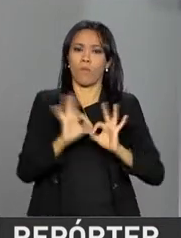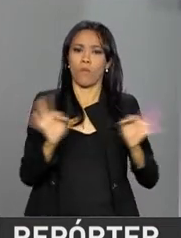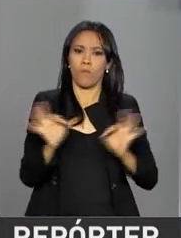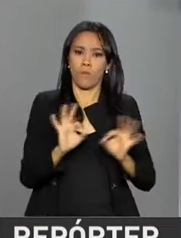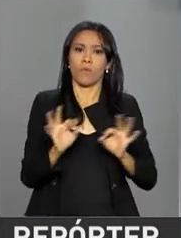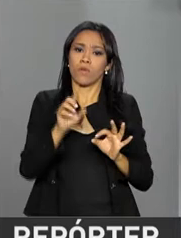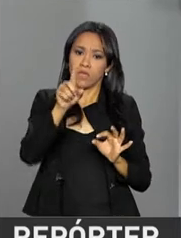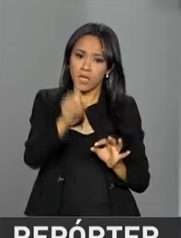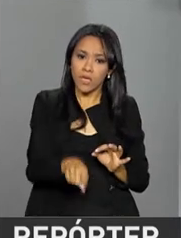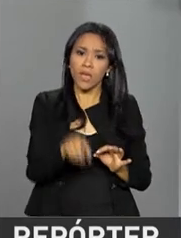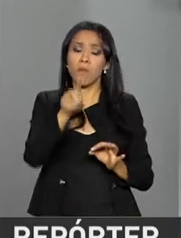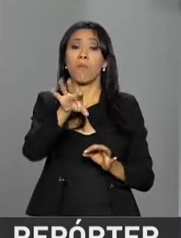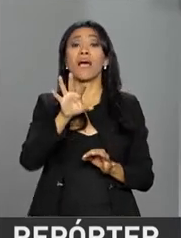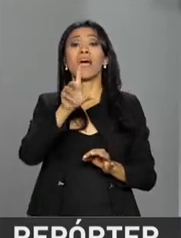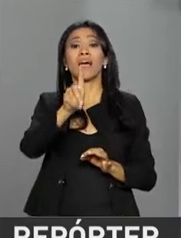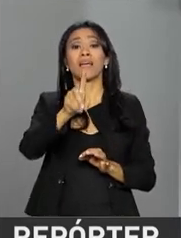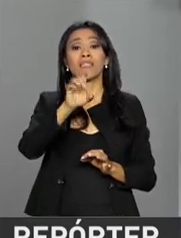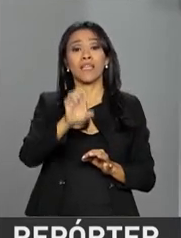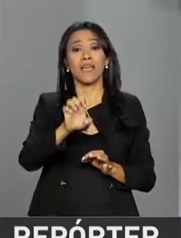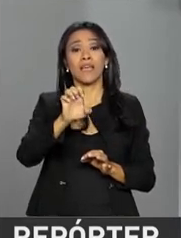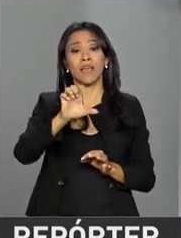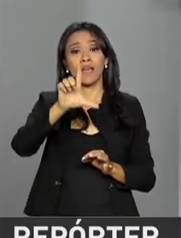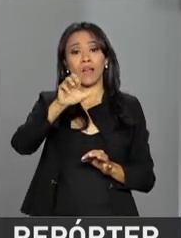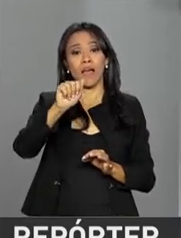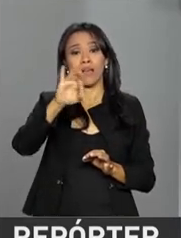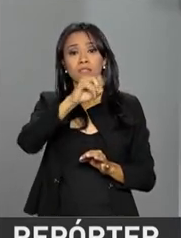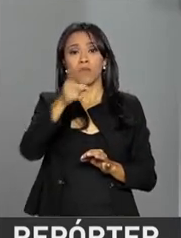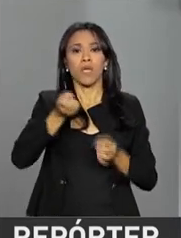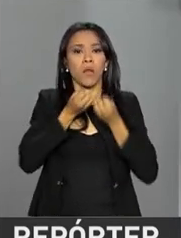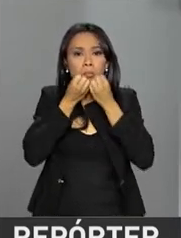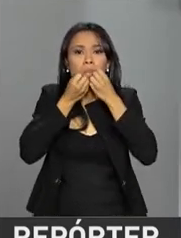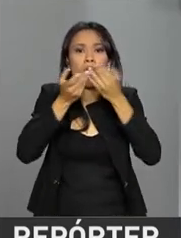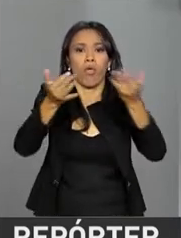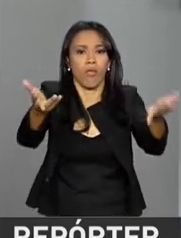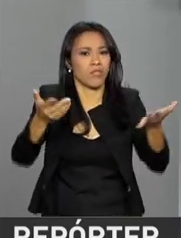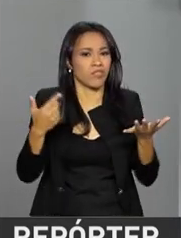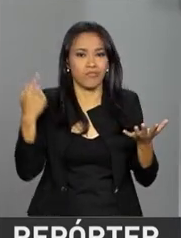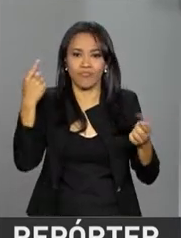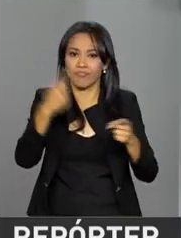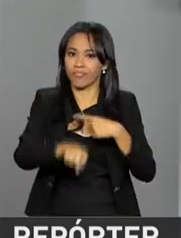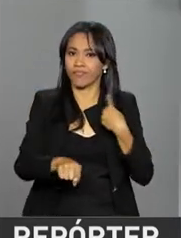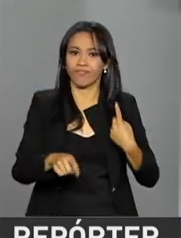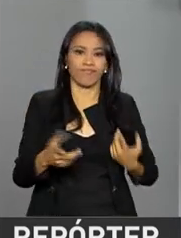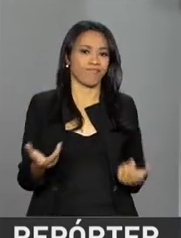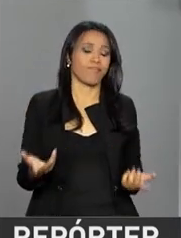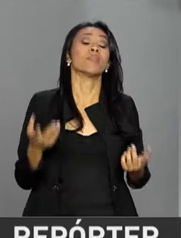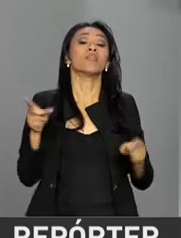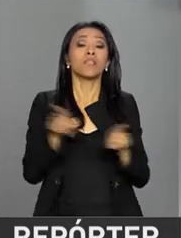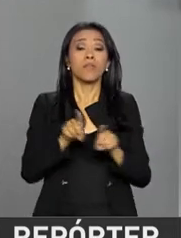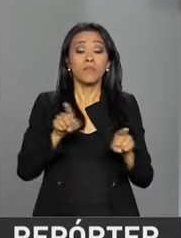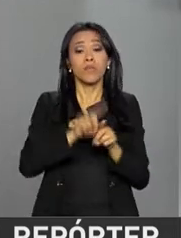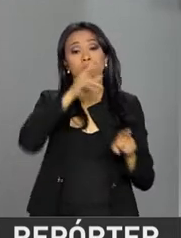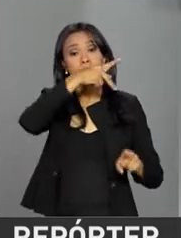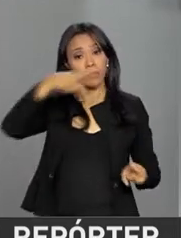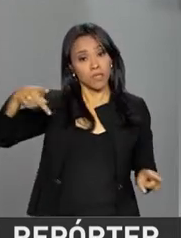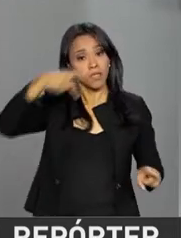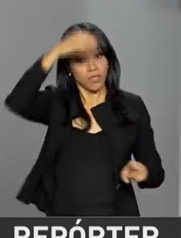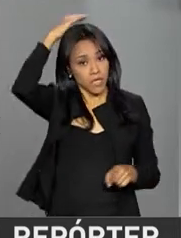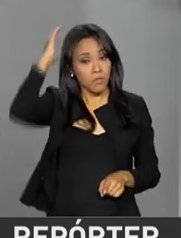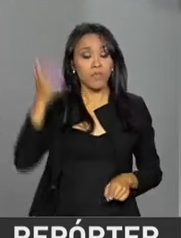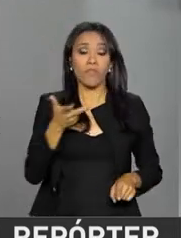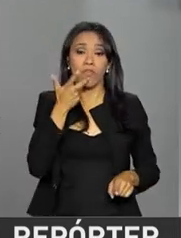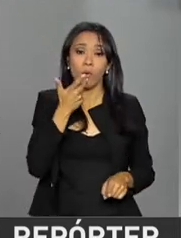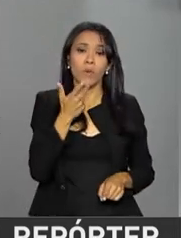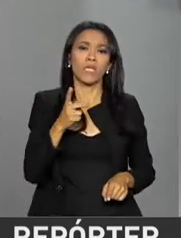delação fraudada onde o crime compensa o presidente michel temer diz ainda ter certeza de que ao final